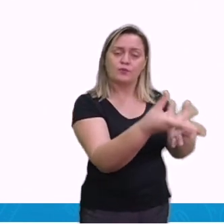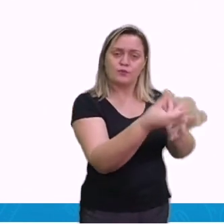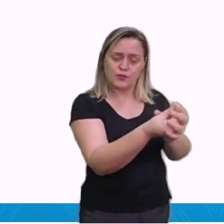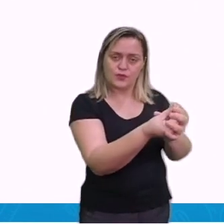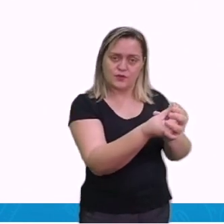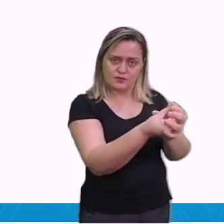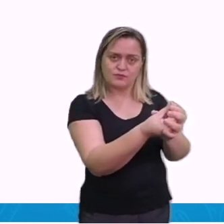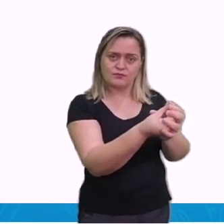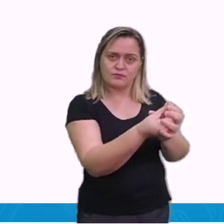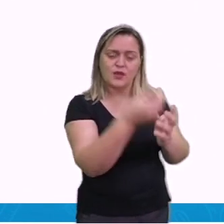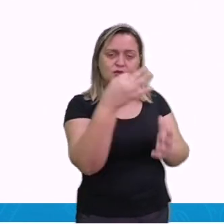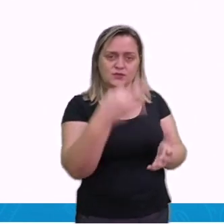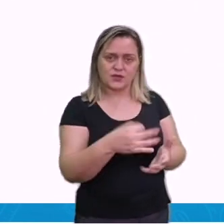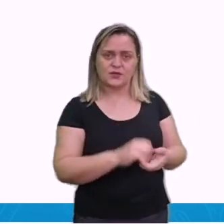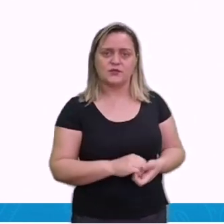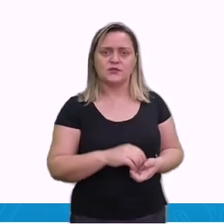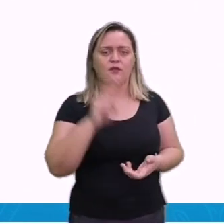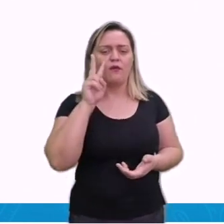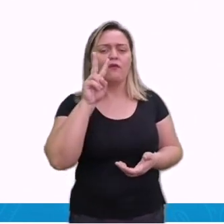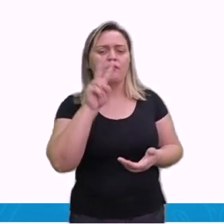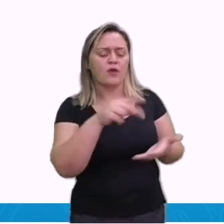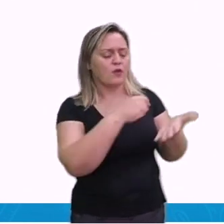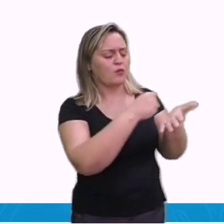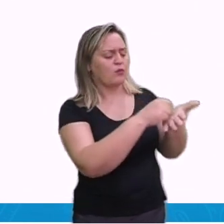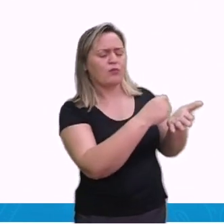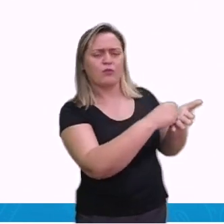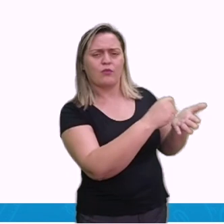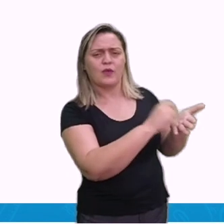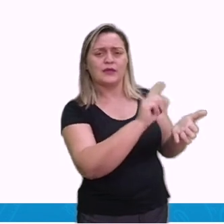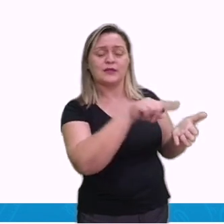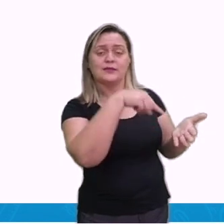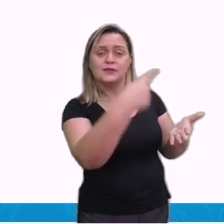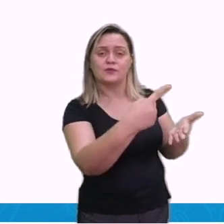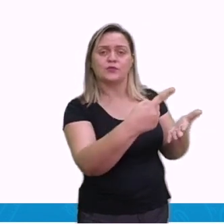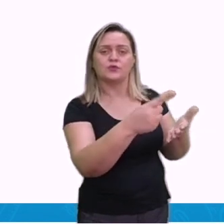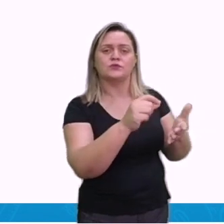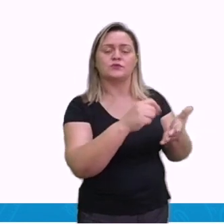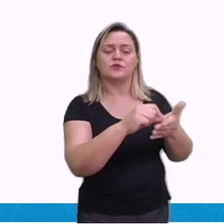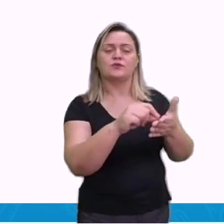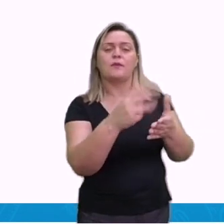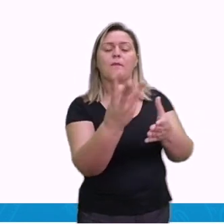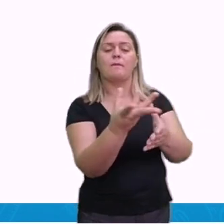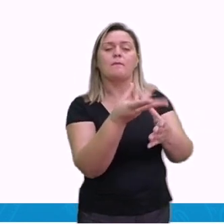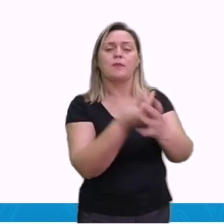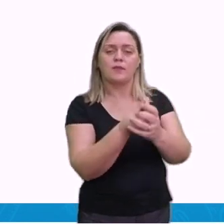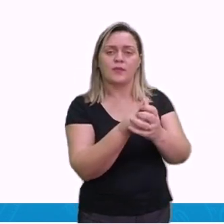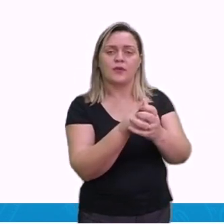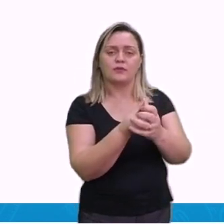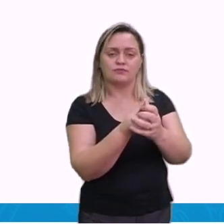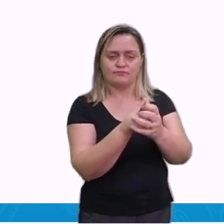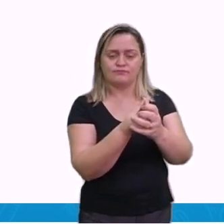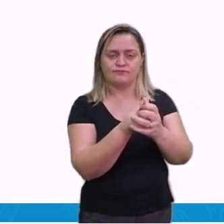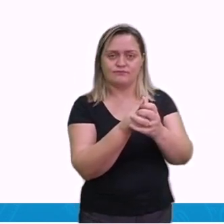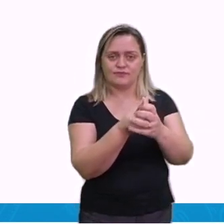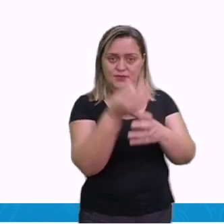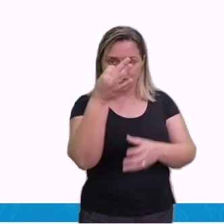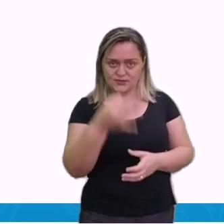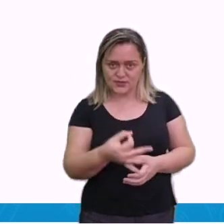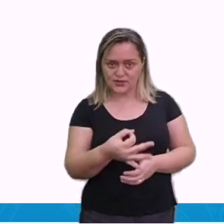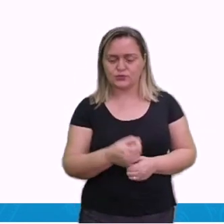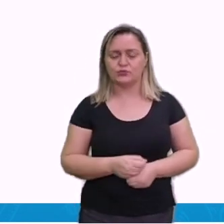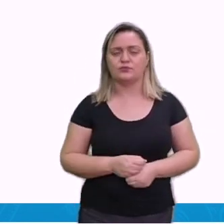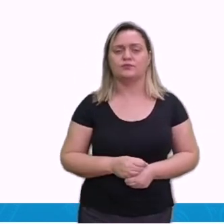em frase quanto em palavras. Então, agora, em seu caderno, passe as seguintes palavras para o plural. Então,